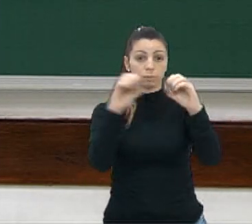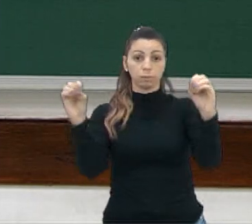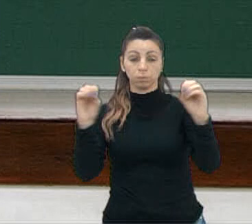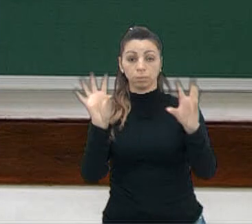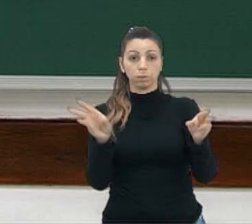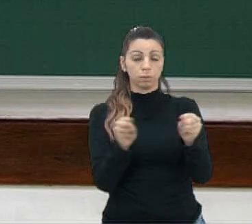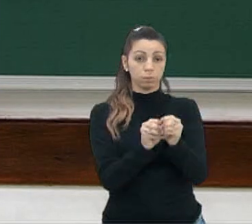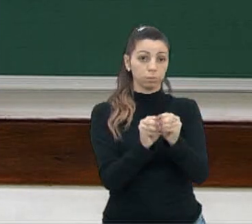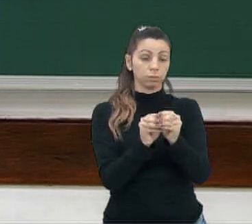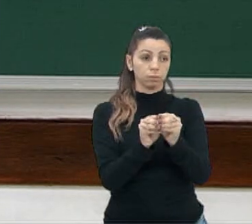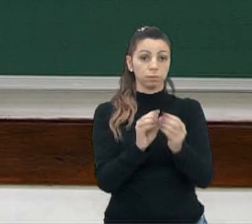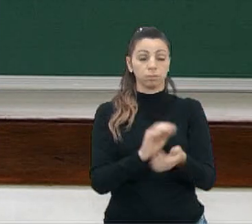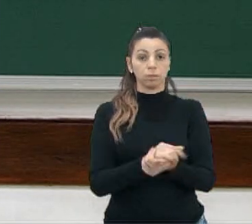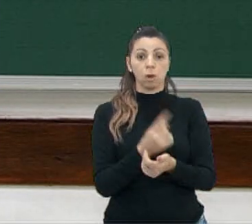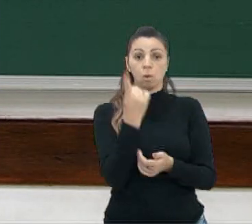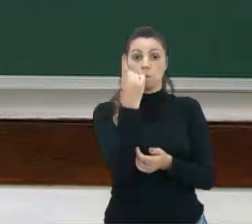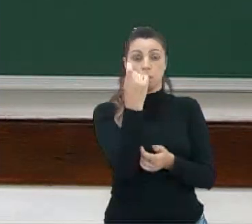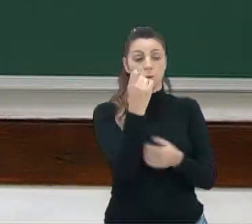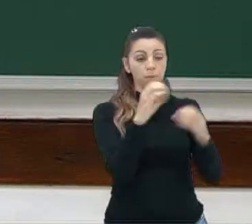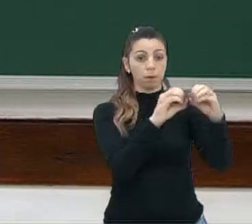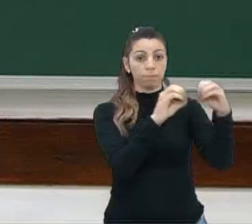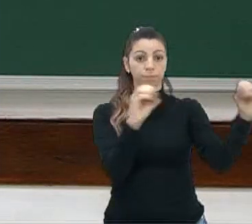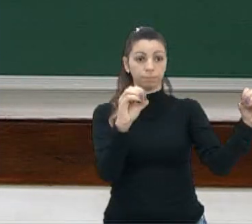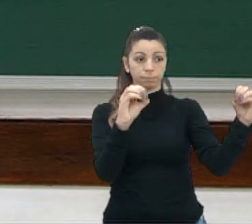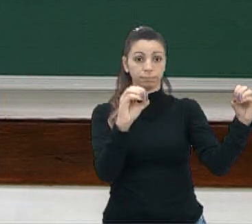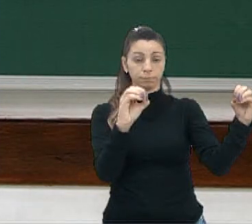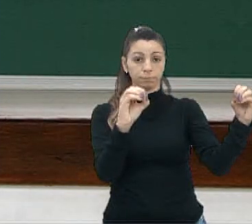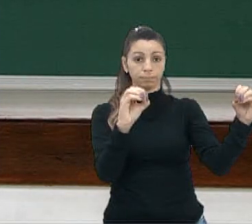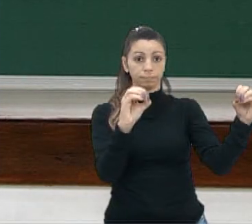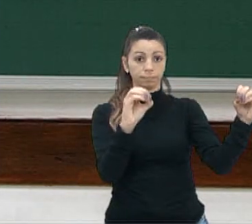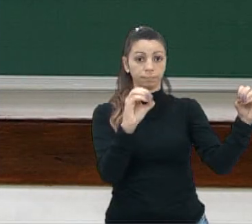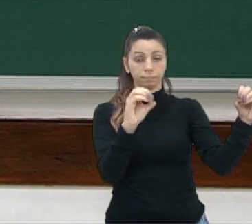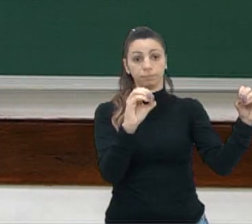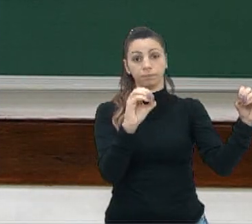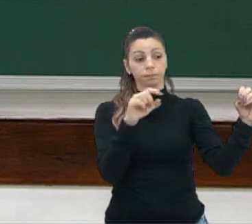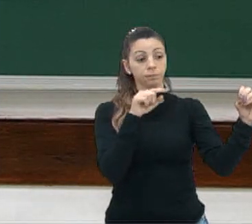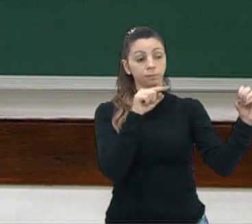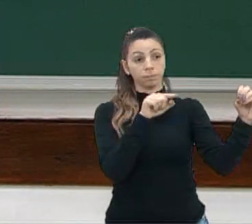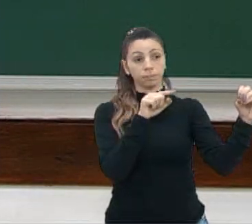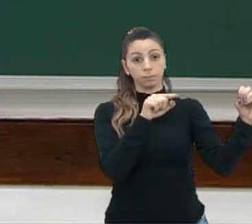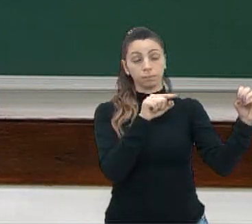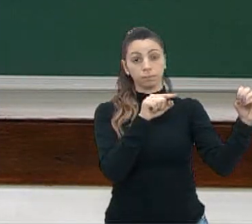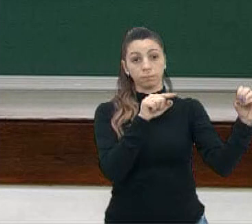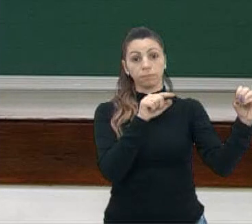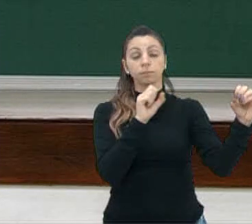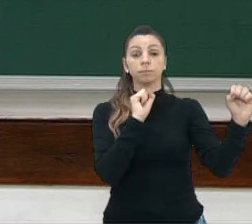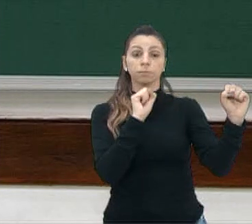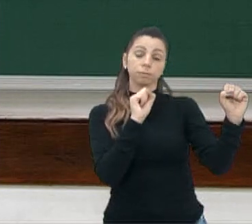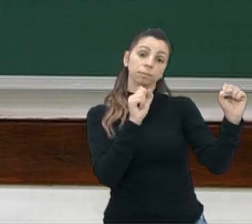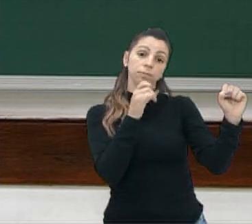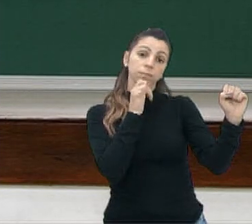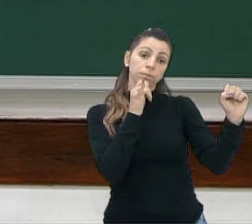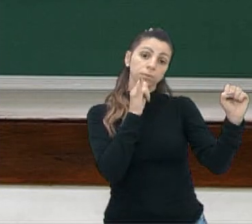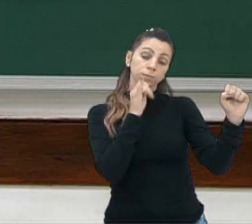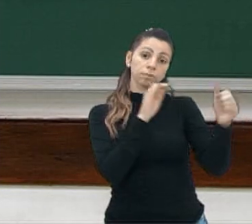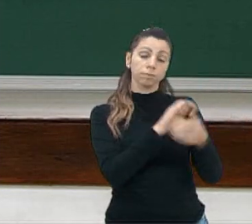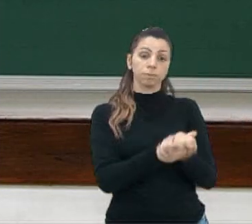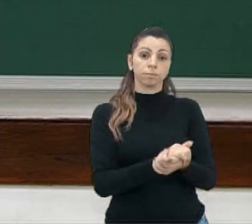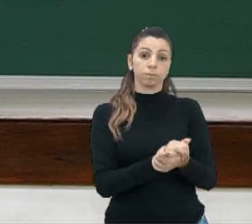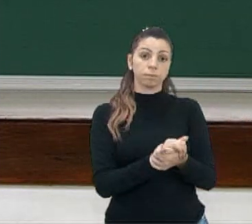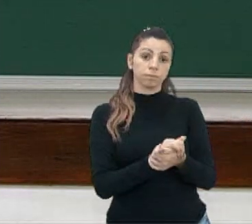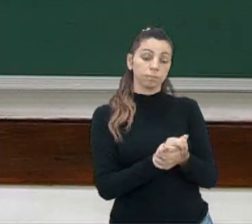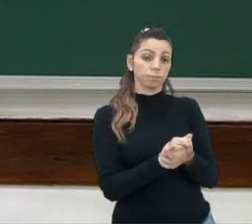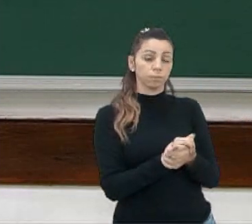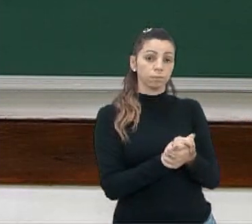Num período simples, em que tem uma oração só, você tem lá uma parte da oração, e aquilo poderia ser, por exemplo, ocupado por um